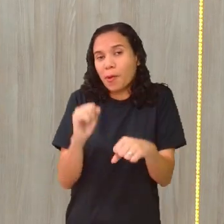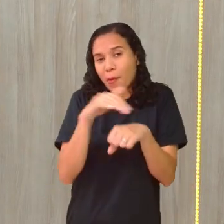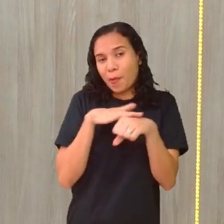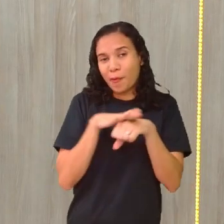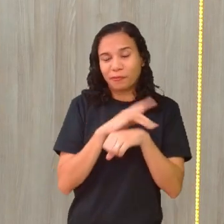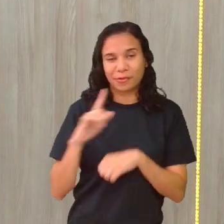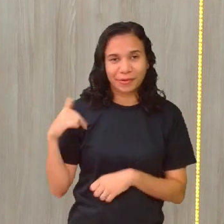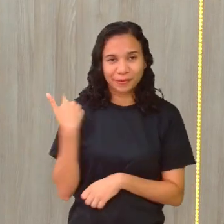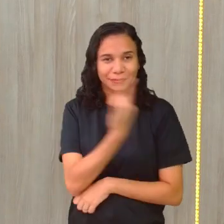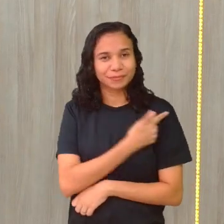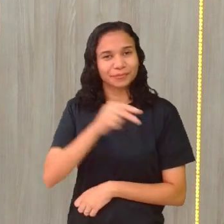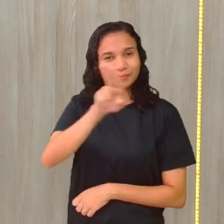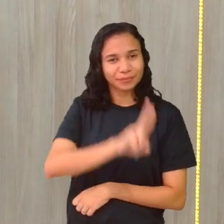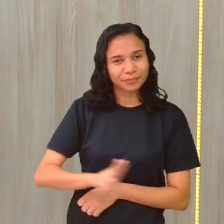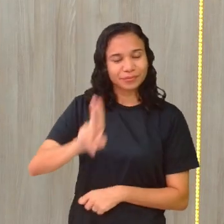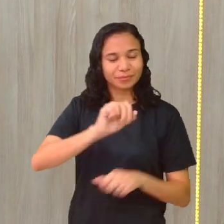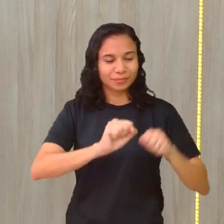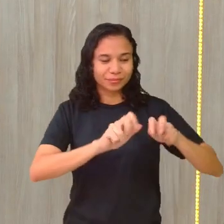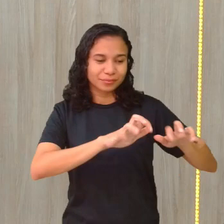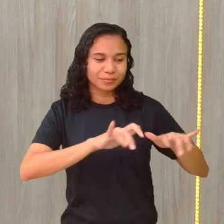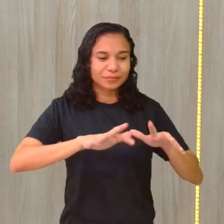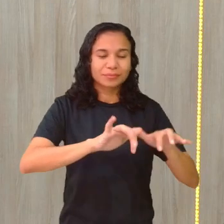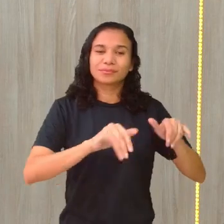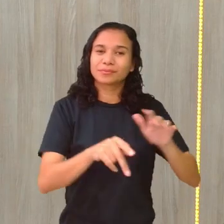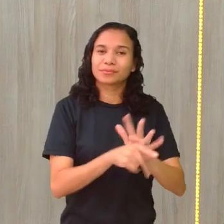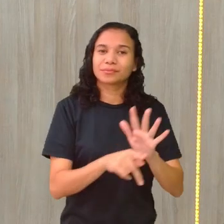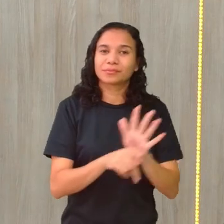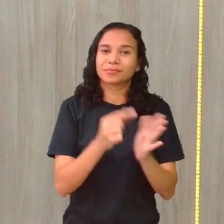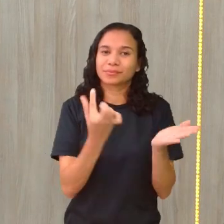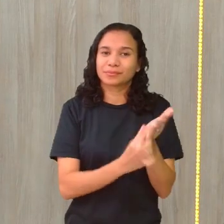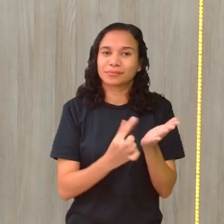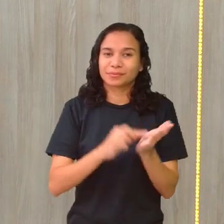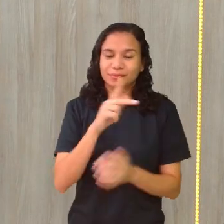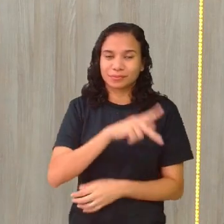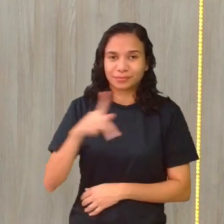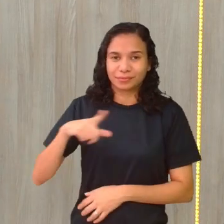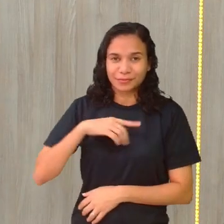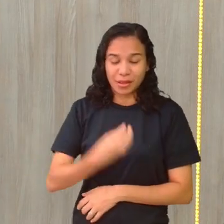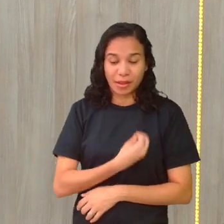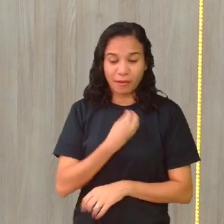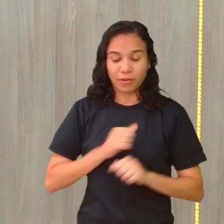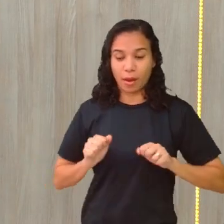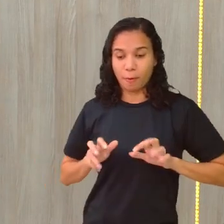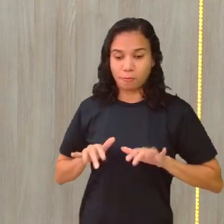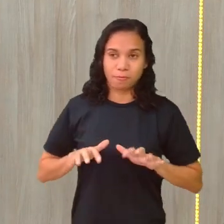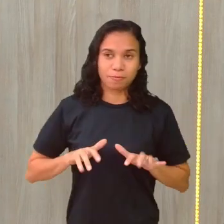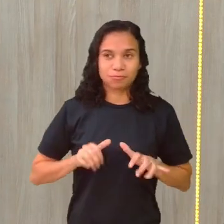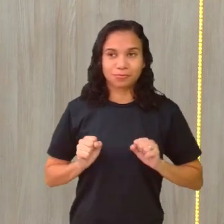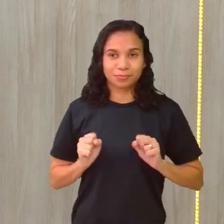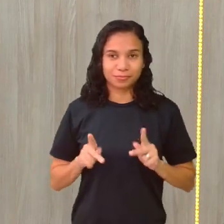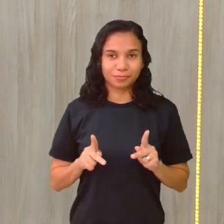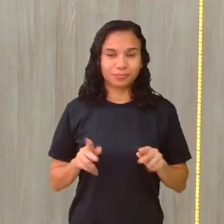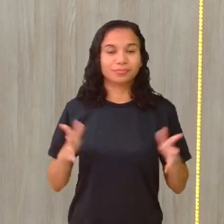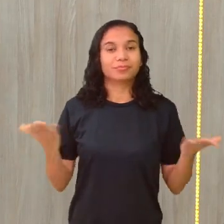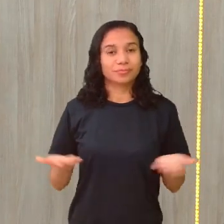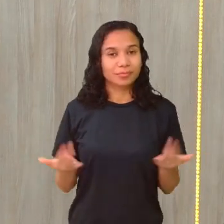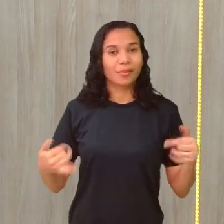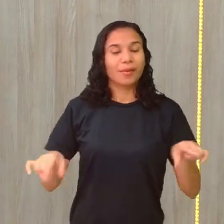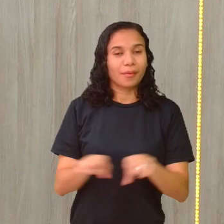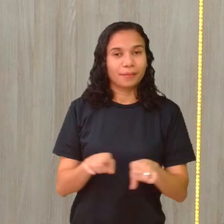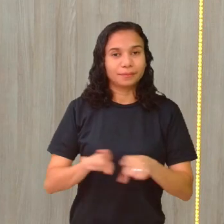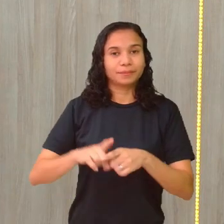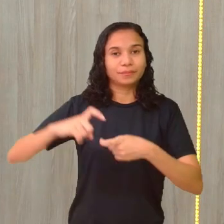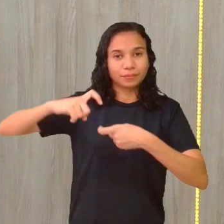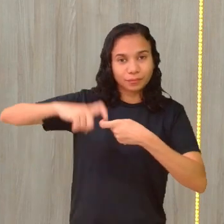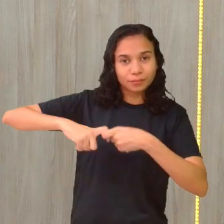gente através do chat do aplicativo, onde a professora Carol já está ali, muito bem posicionada. E aí, aquele link